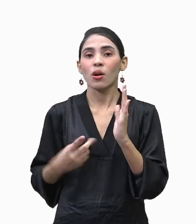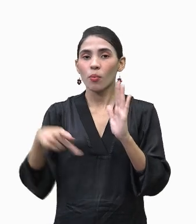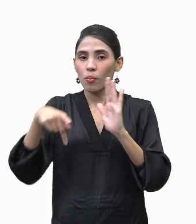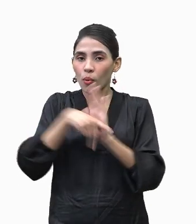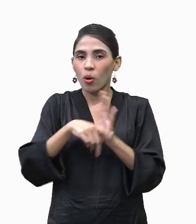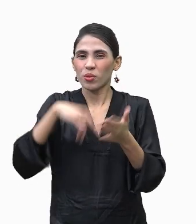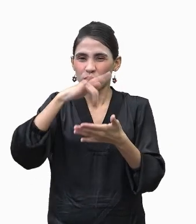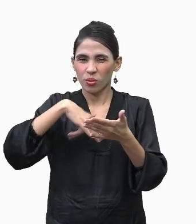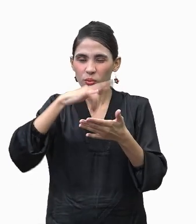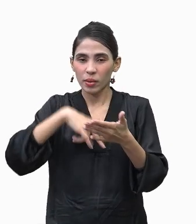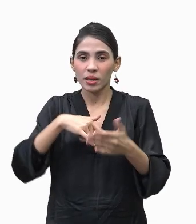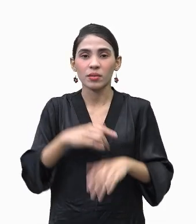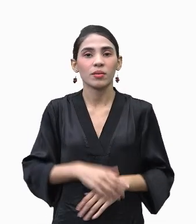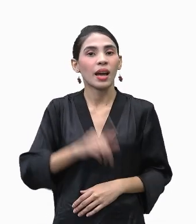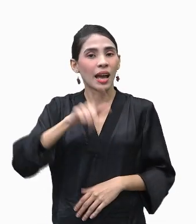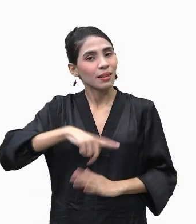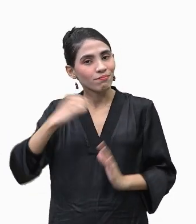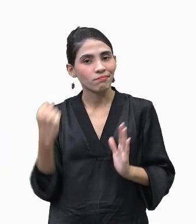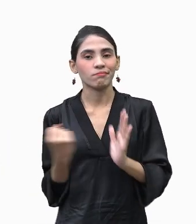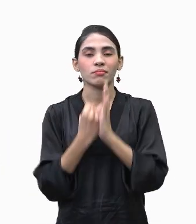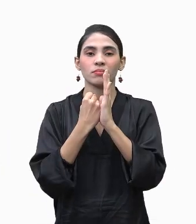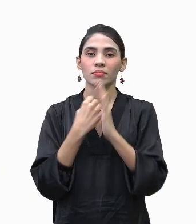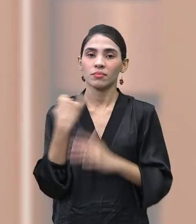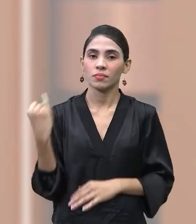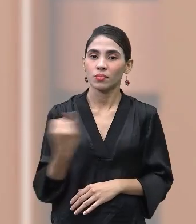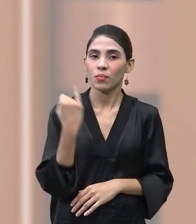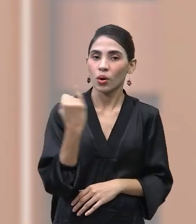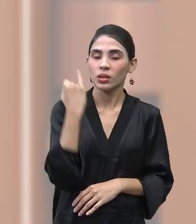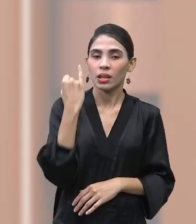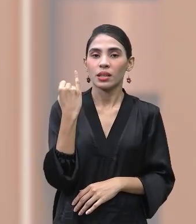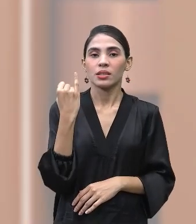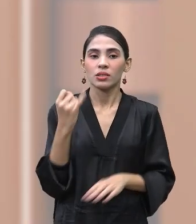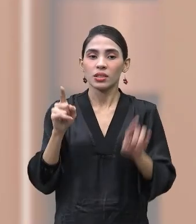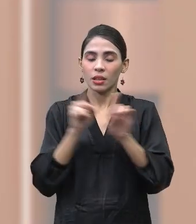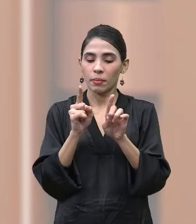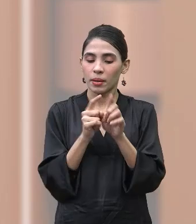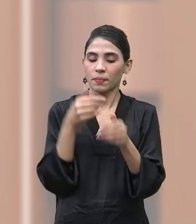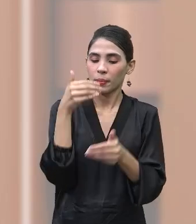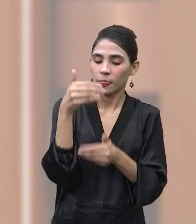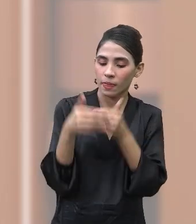ela foi assim um marco também, né, na questão